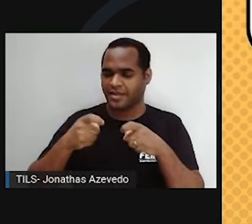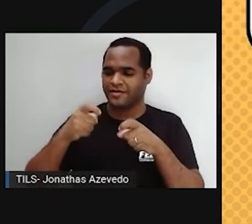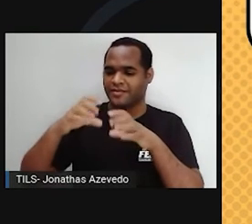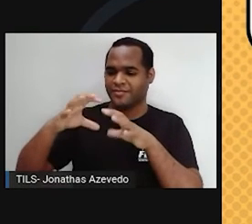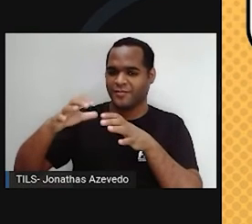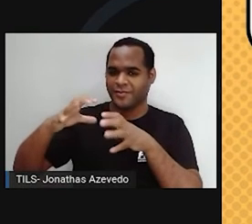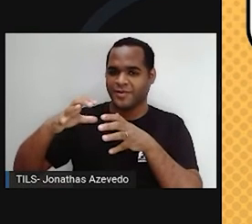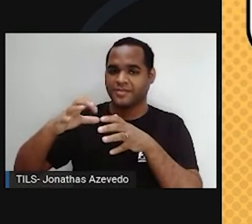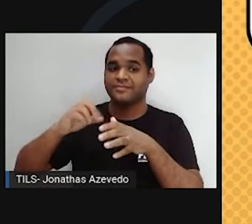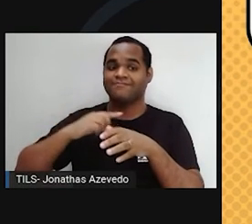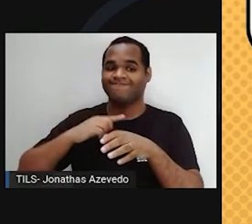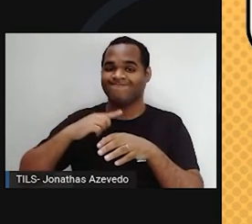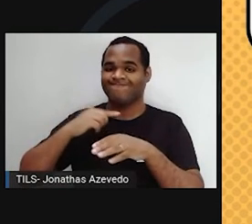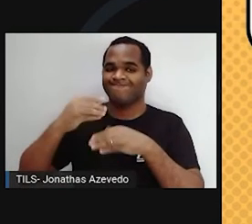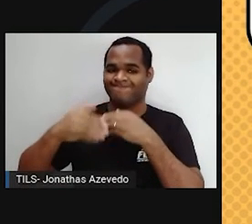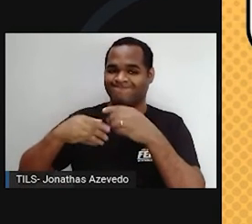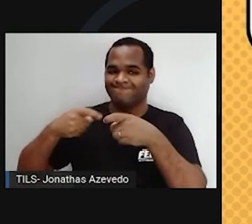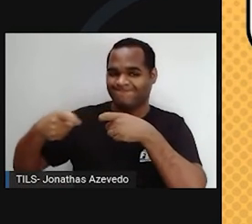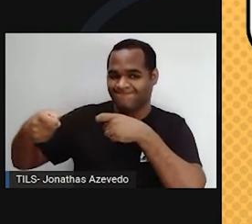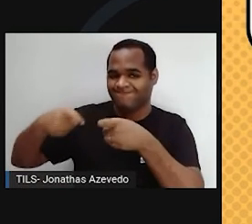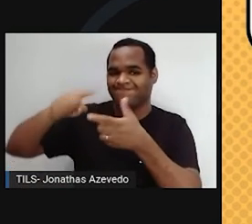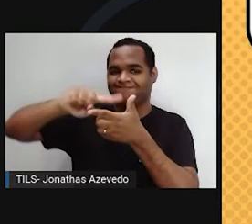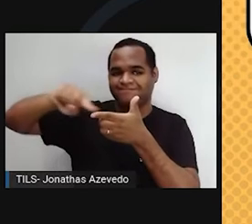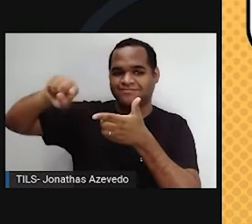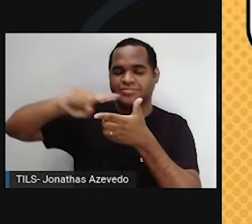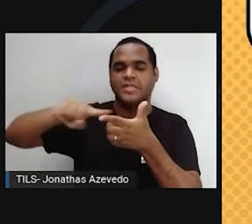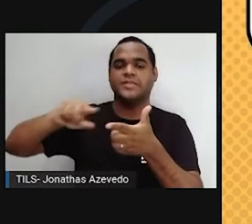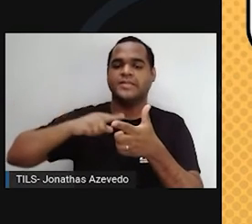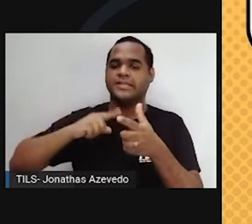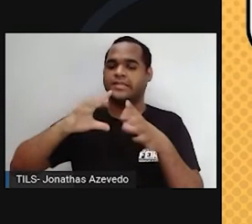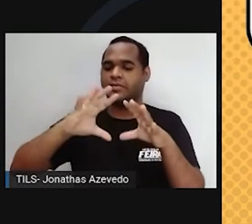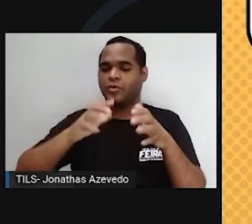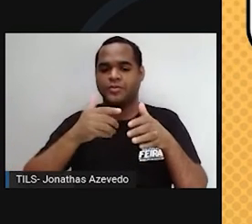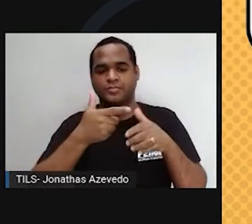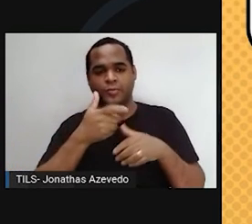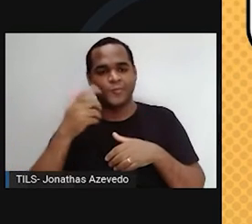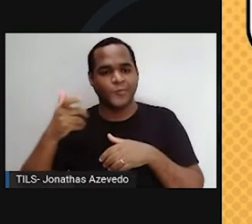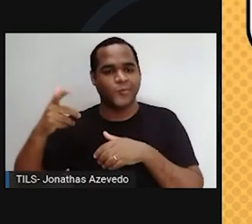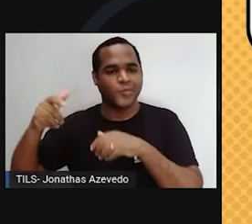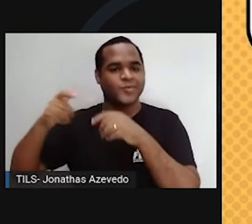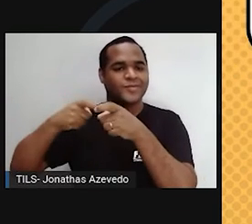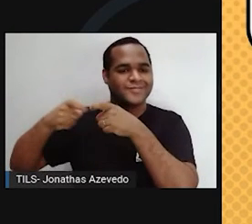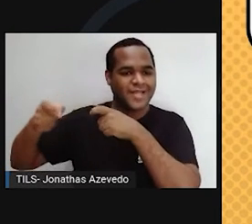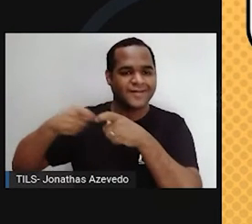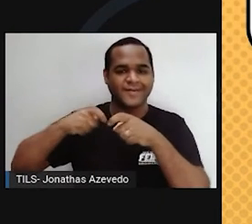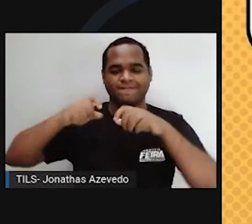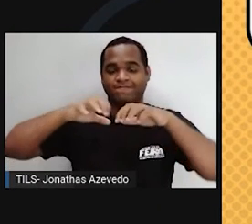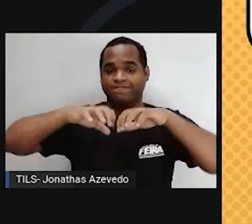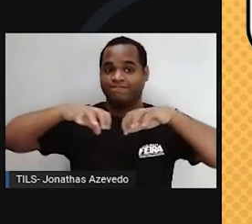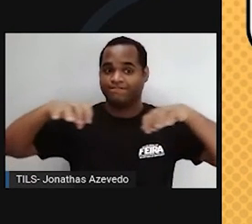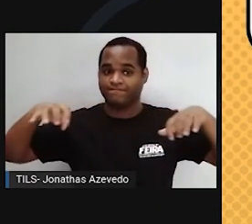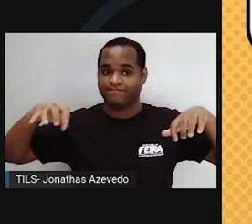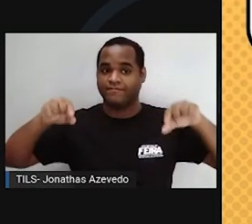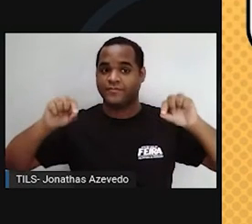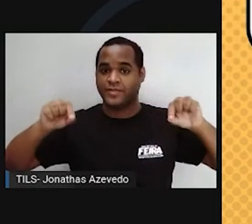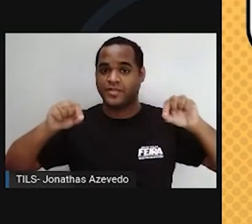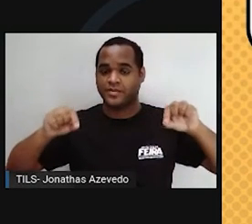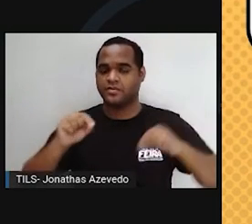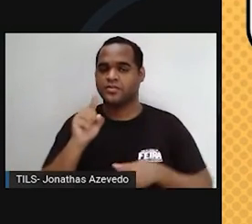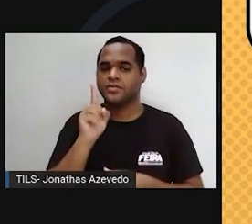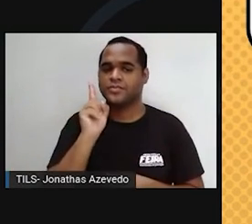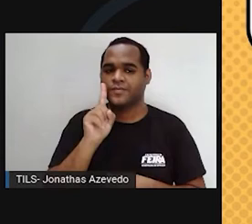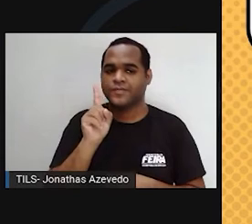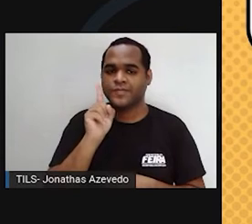e após estes tristes episódios, o mundo se viu dividido em duas grandes potências, os